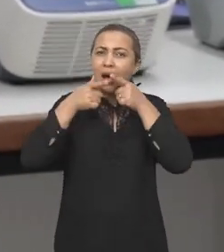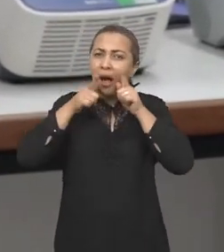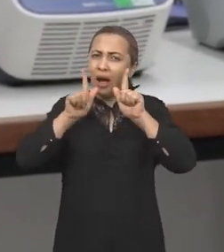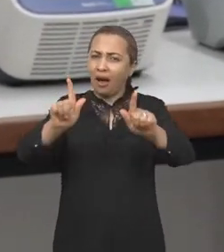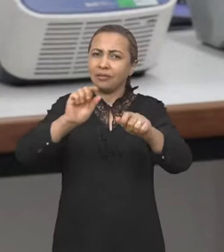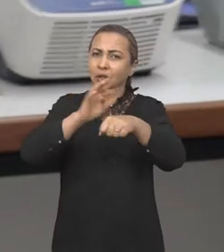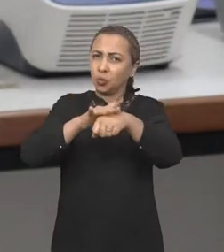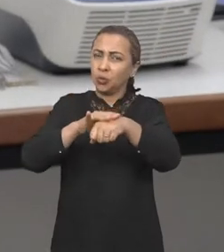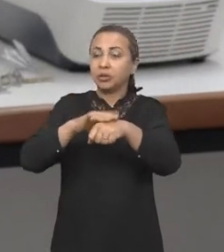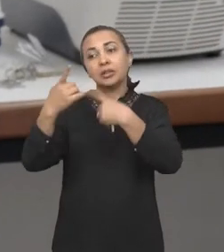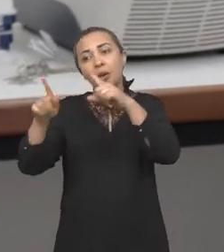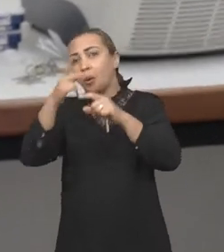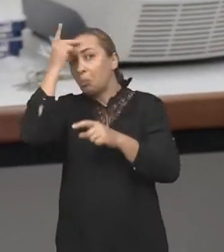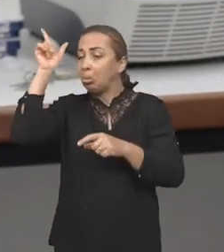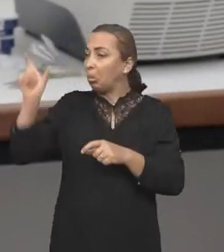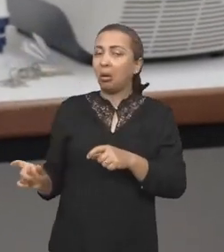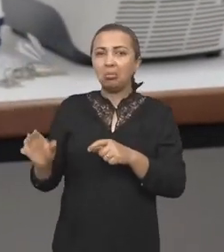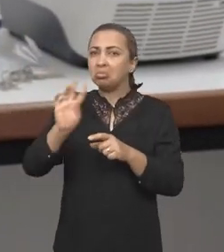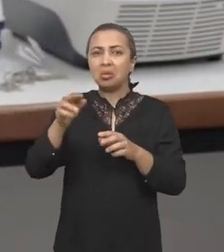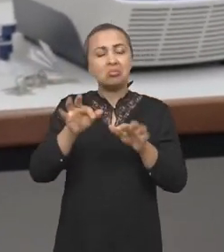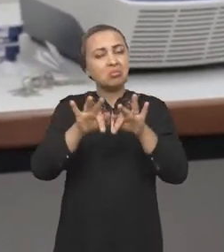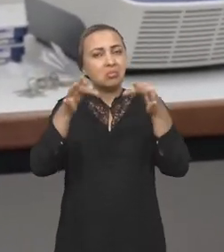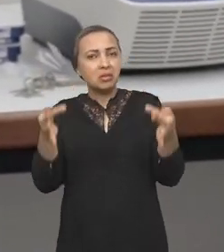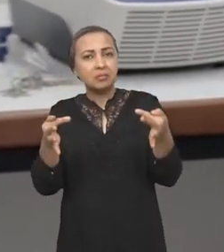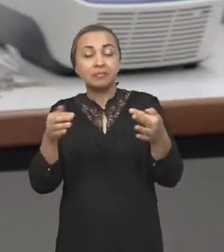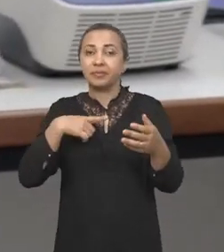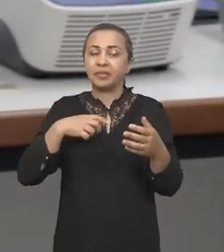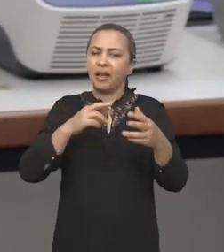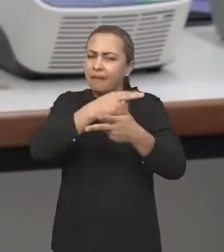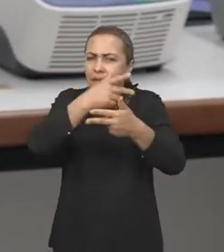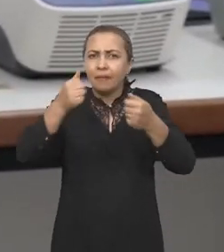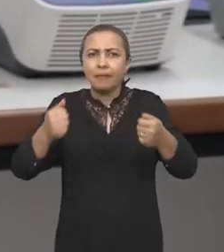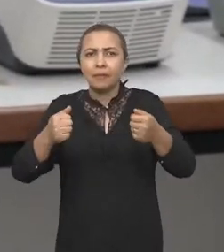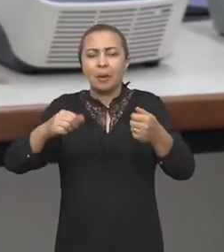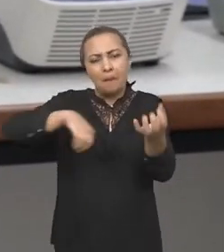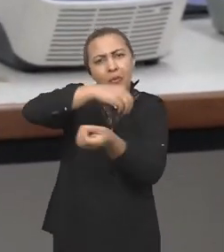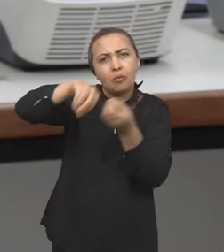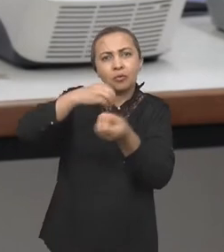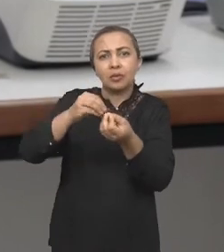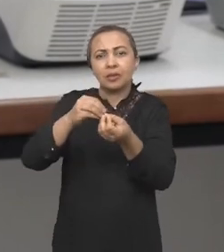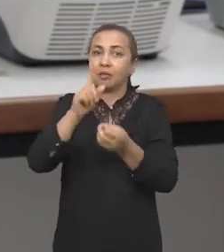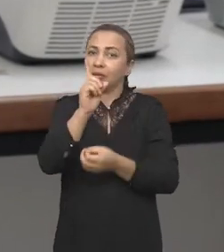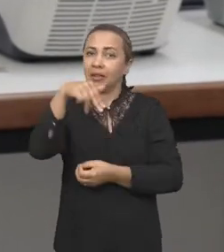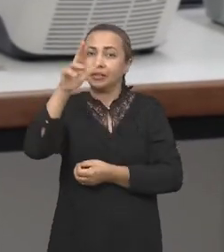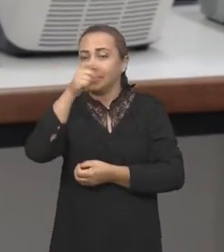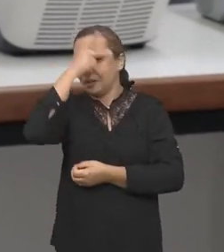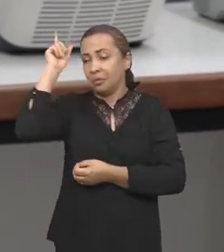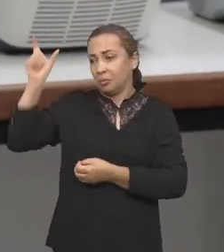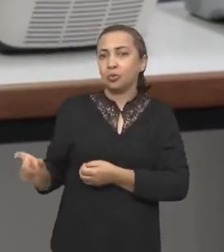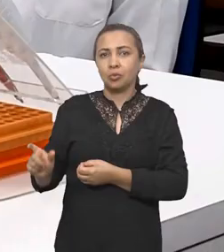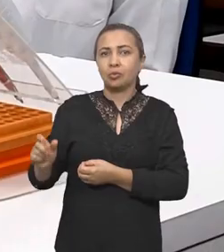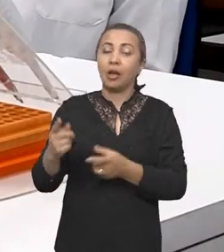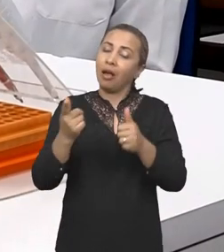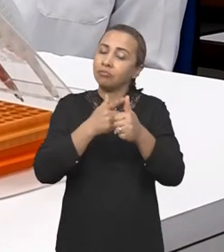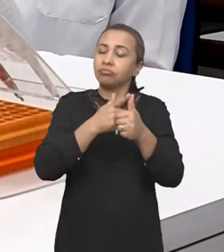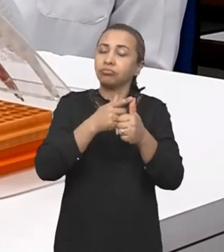tem pacientes que não. Então, como a gente sabe, muitos fatores podem estar envolvidos e a genética do paciente é um desses